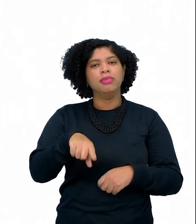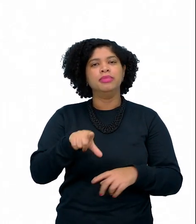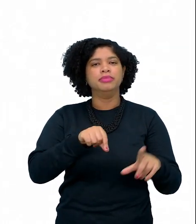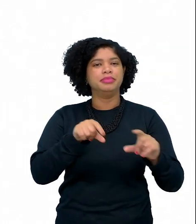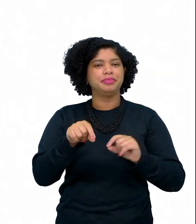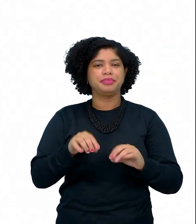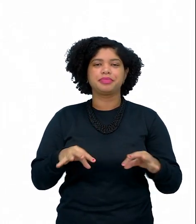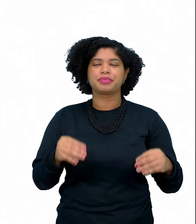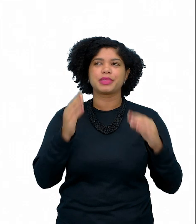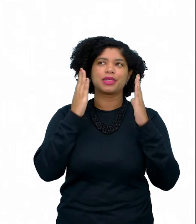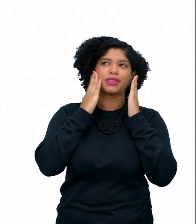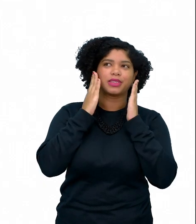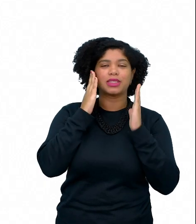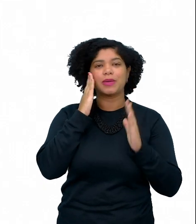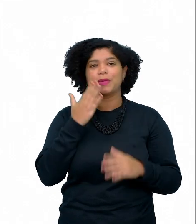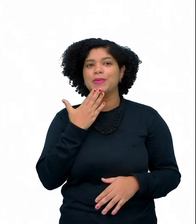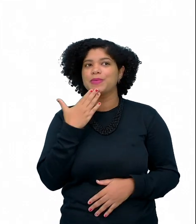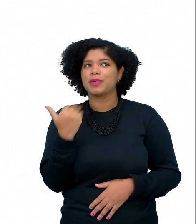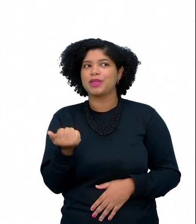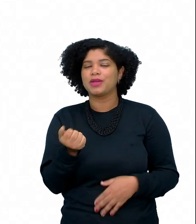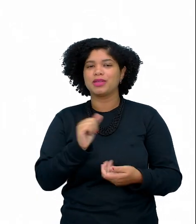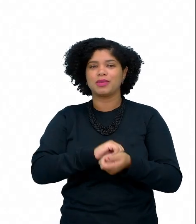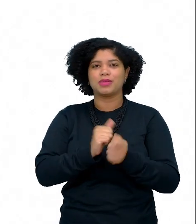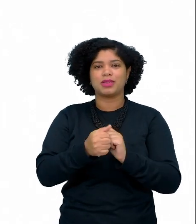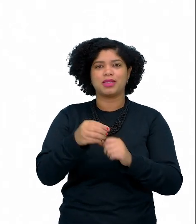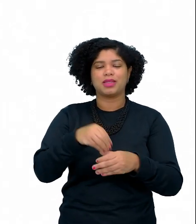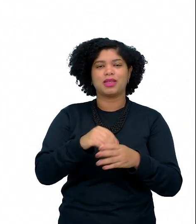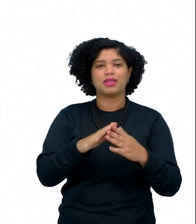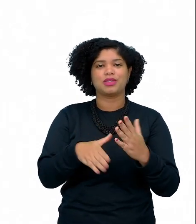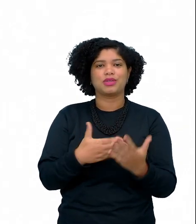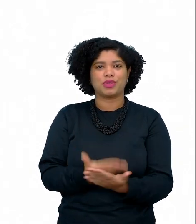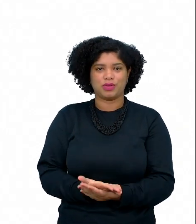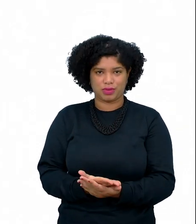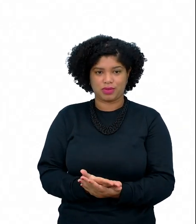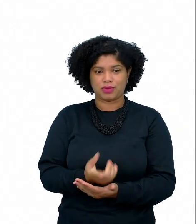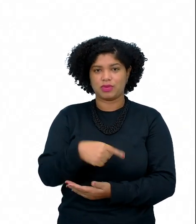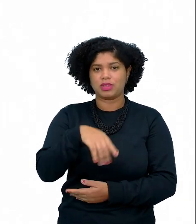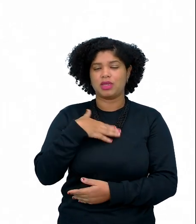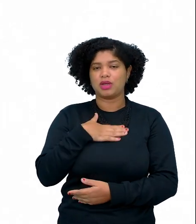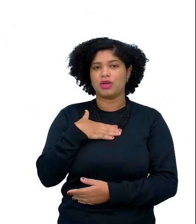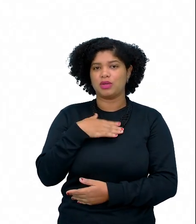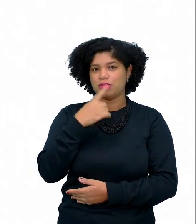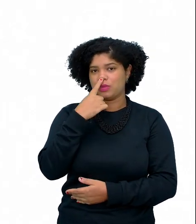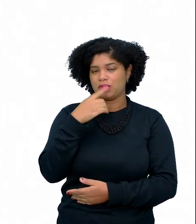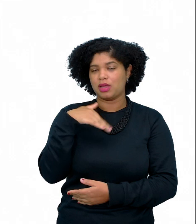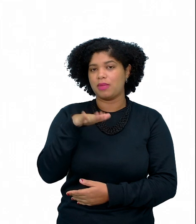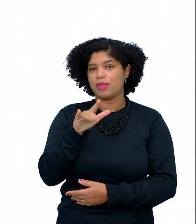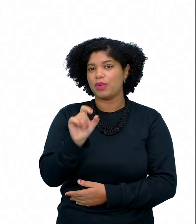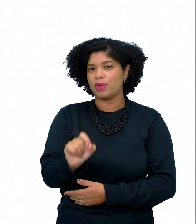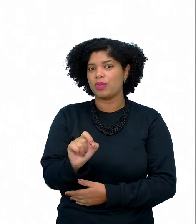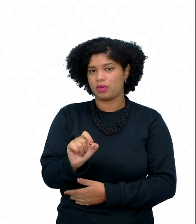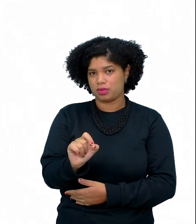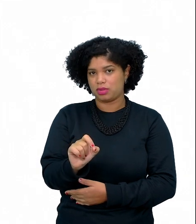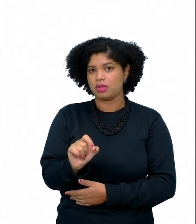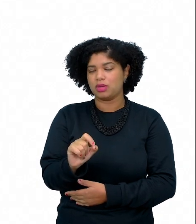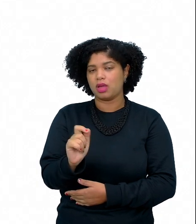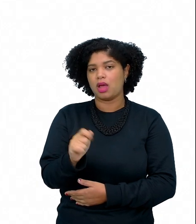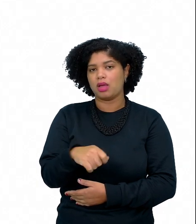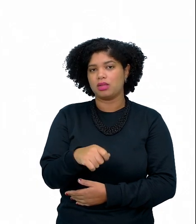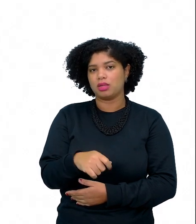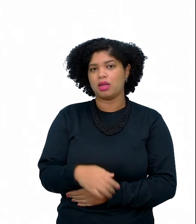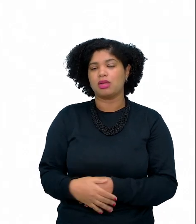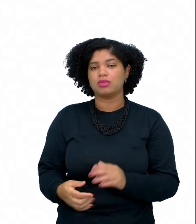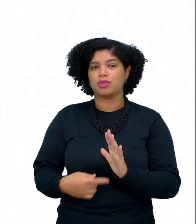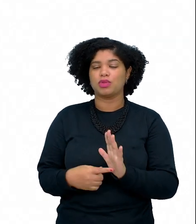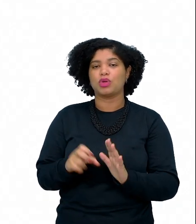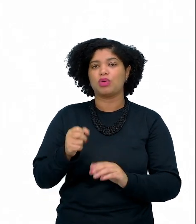escolhem qual a melhor adequação para a sua sala de aula. Vocês preferem levar a eles, né, projetar,